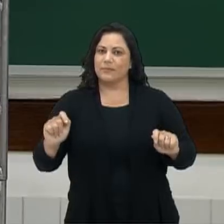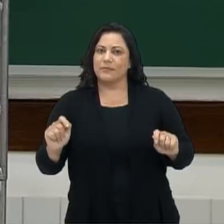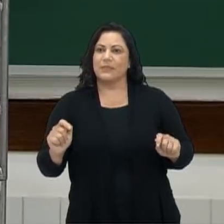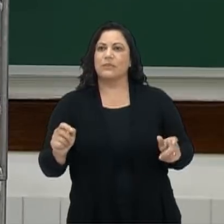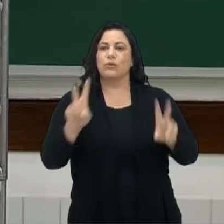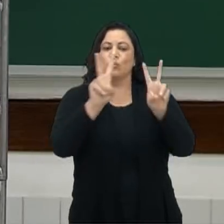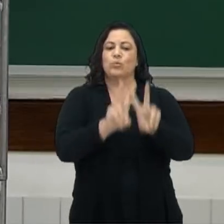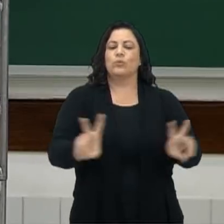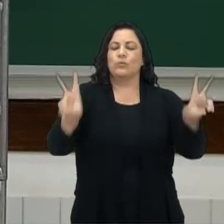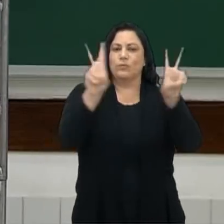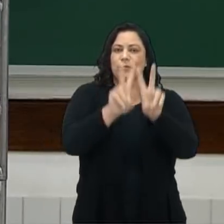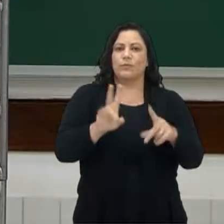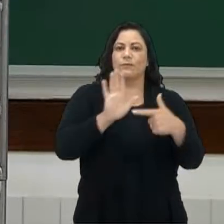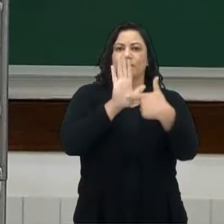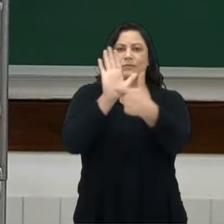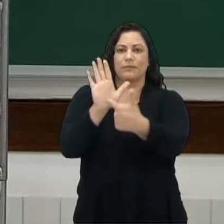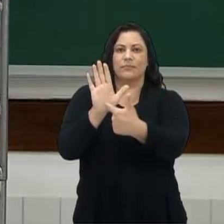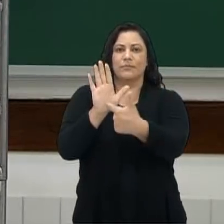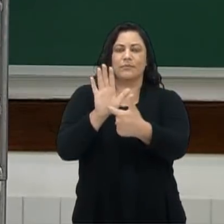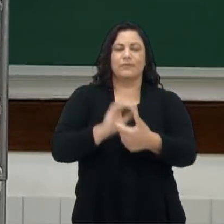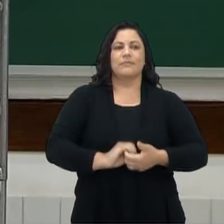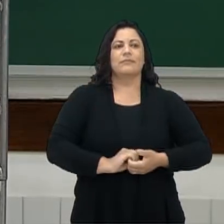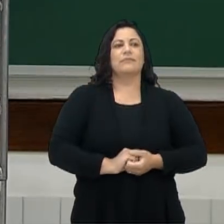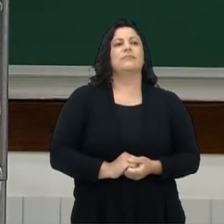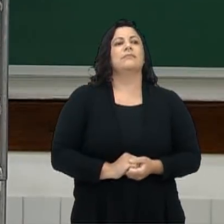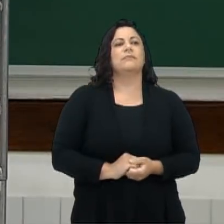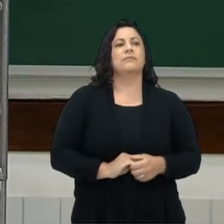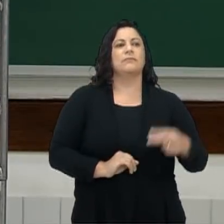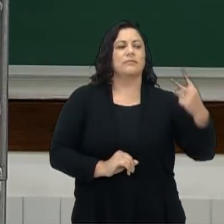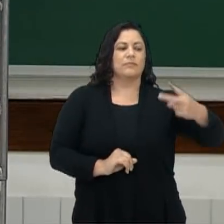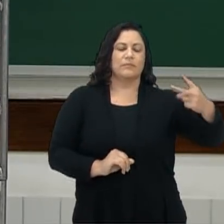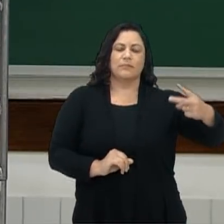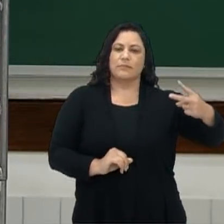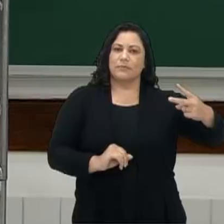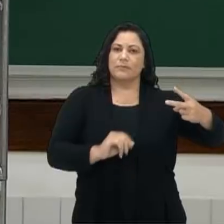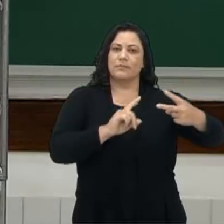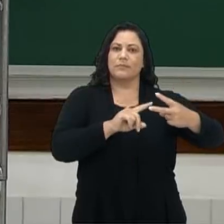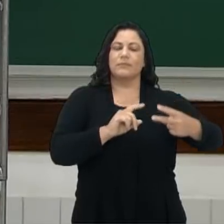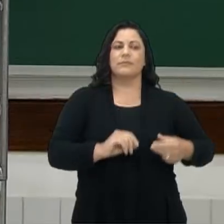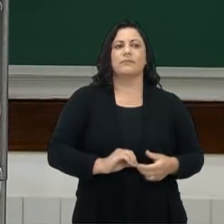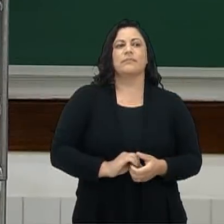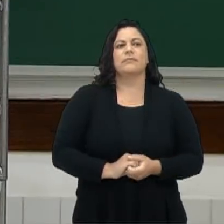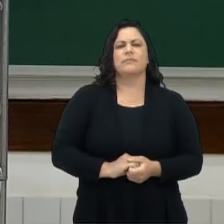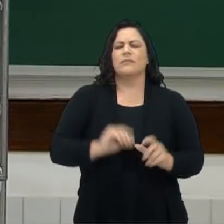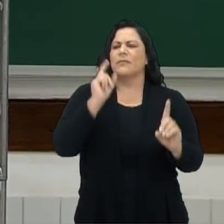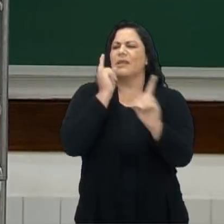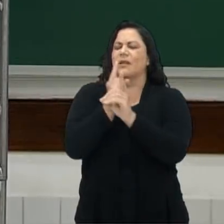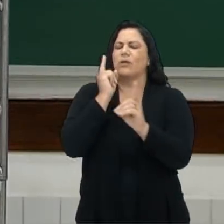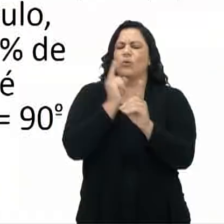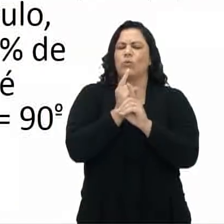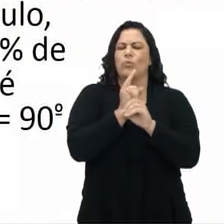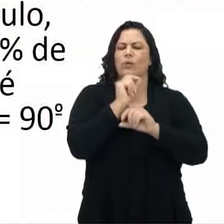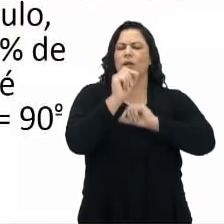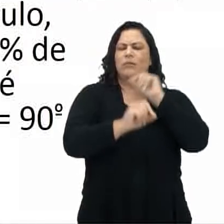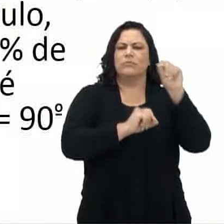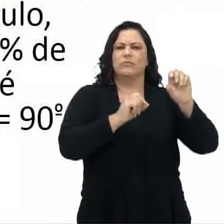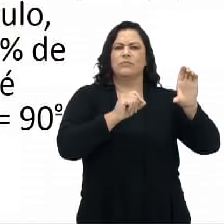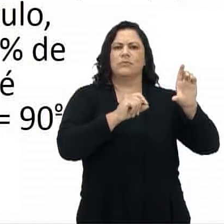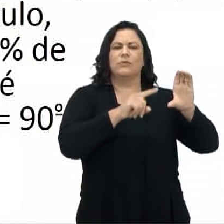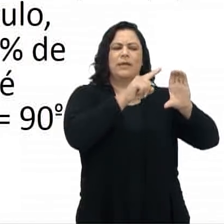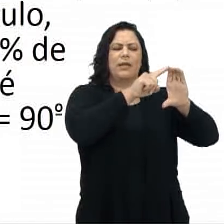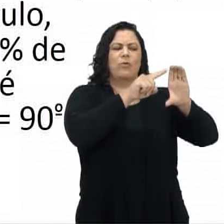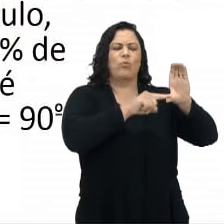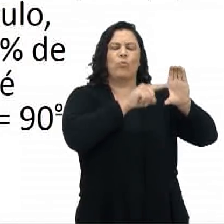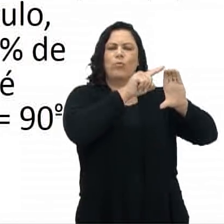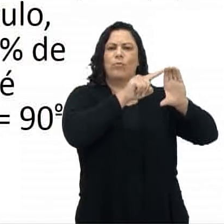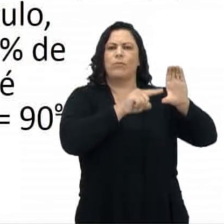dos valores ali apresentados. O segundo passo é encontrar o ângulo central proporcional ao